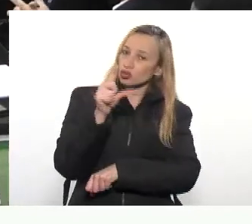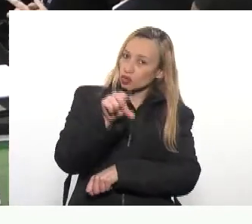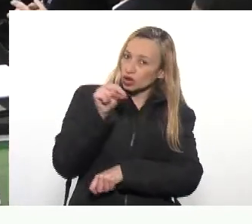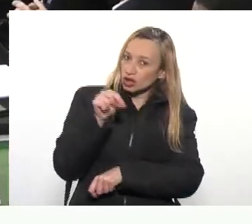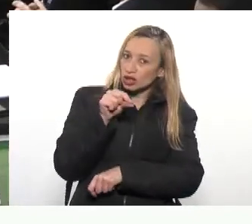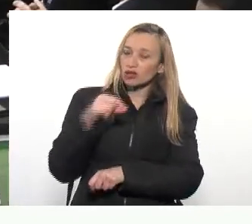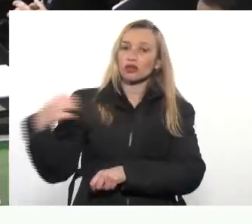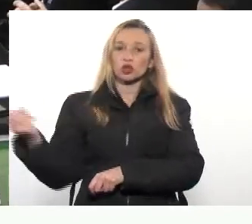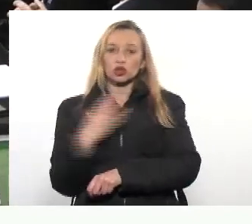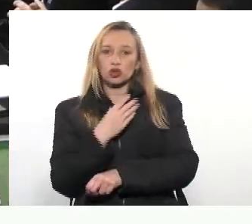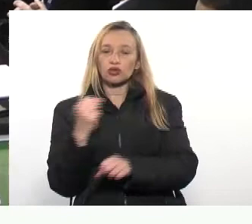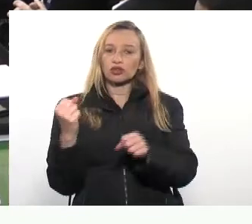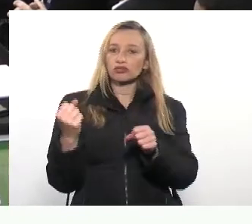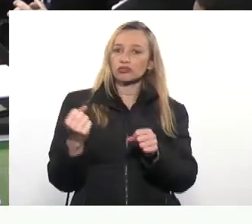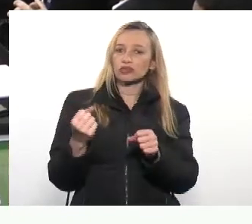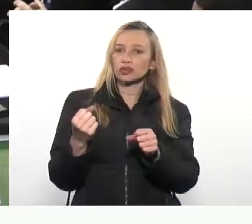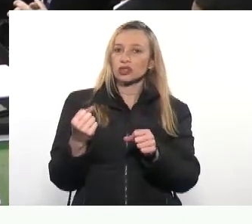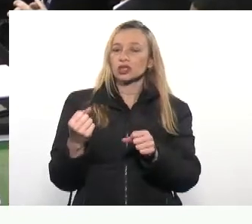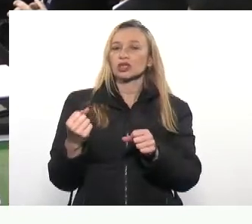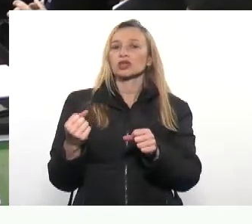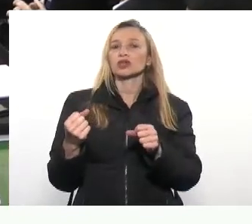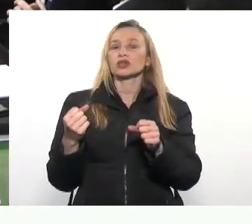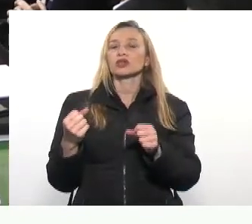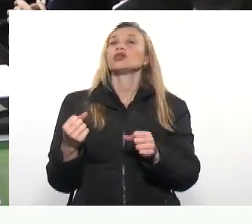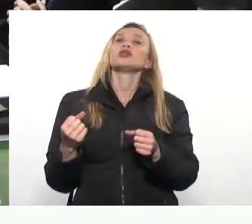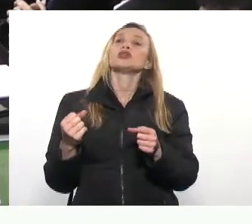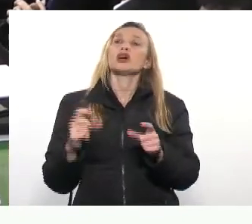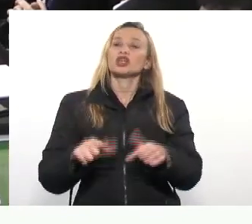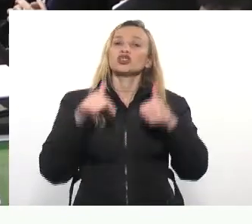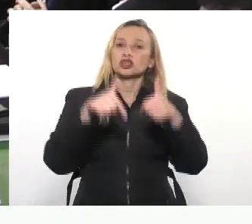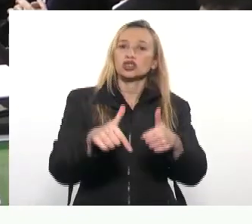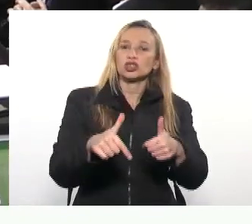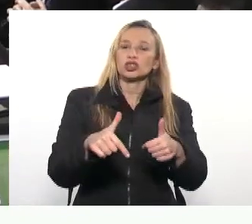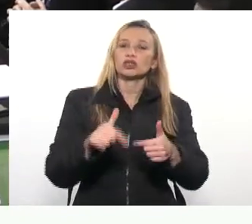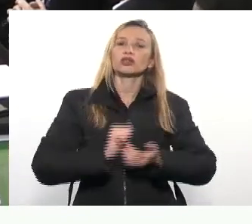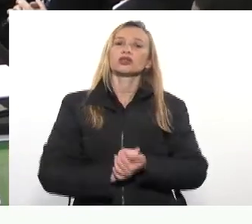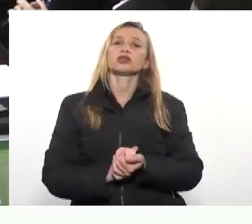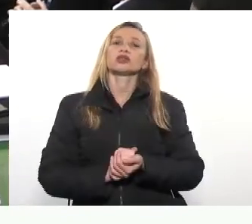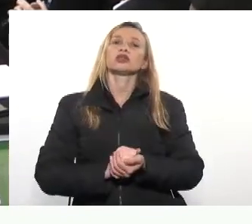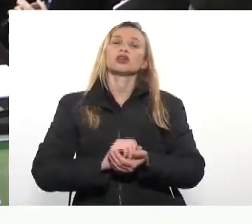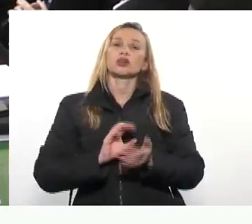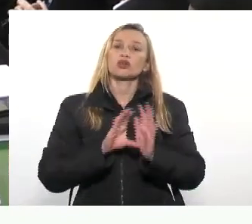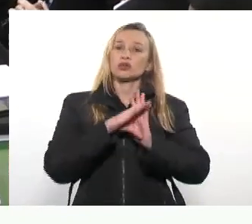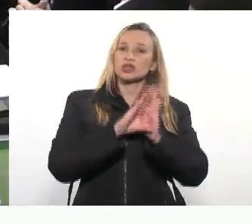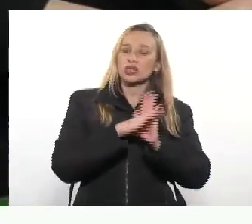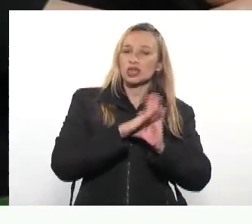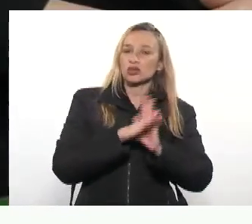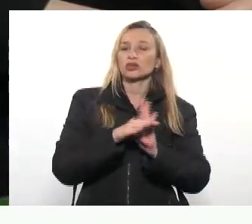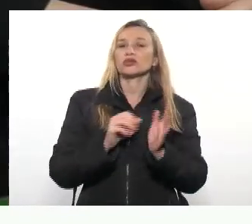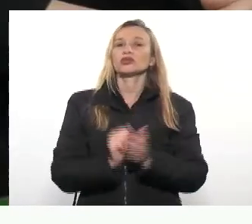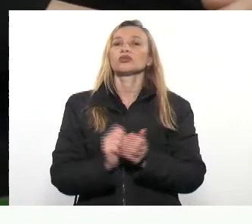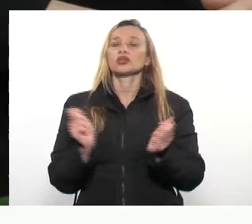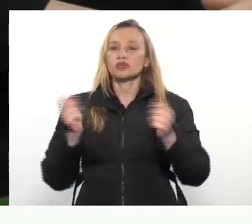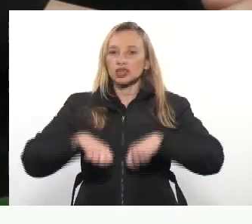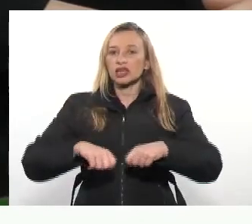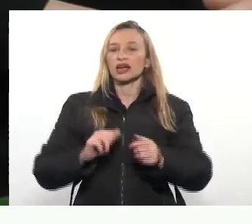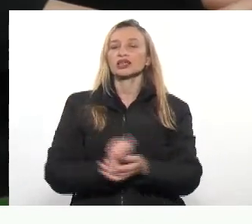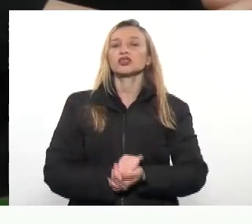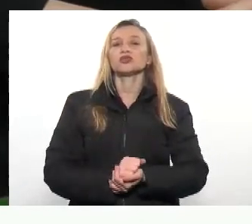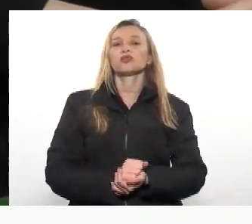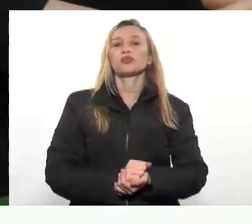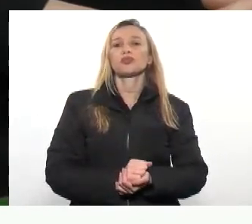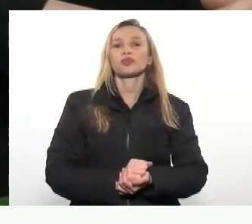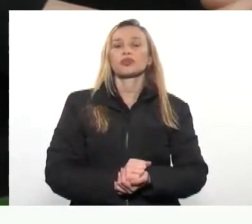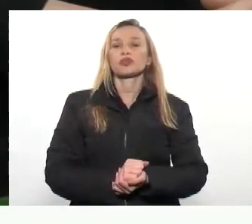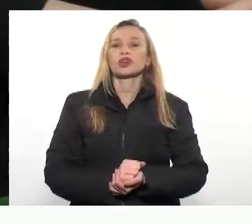uma nova estrutura que permitisse a introdução do conceito de disponibilidade, tá certo? E